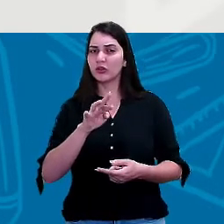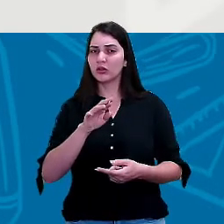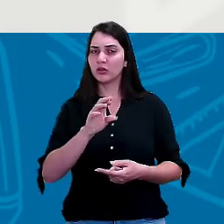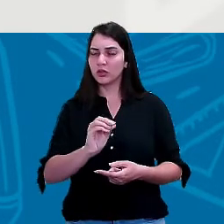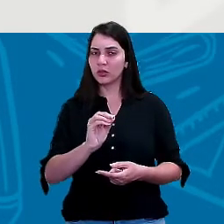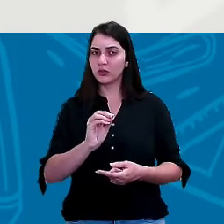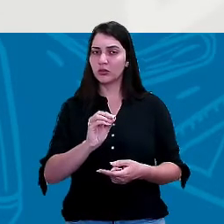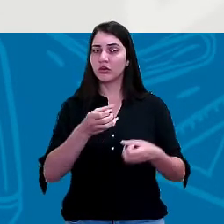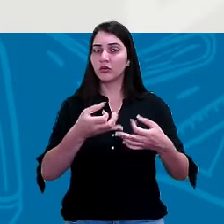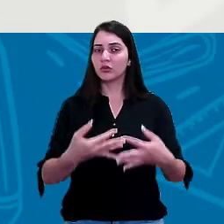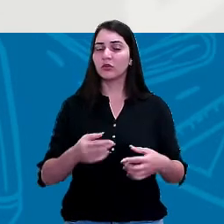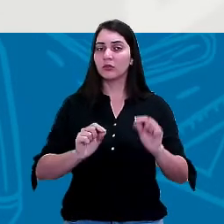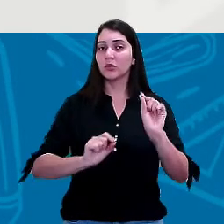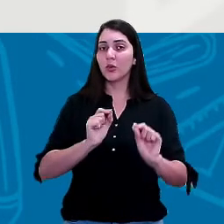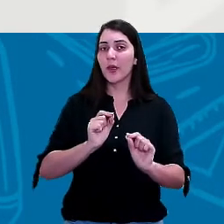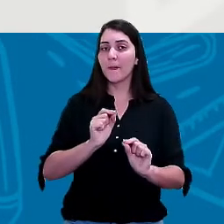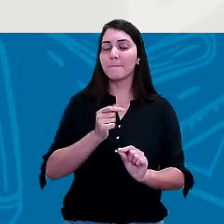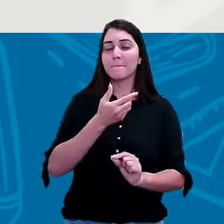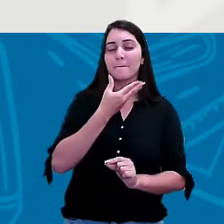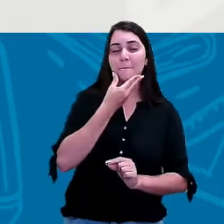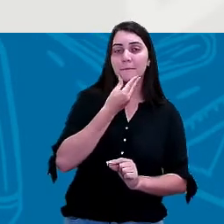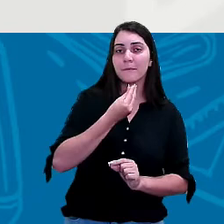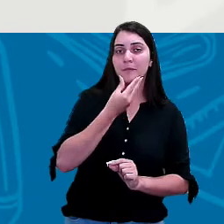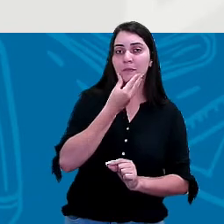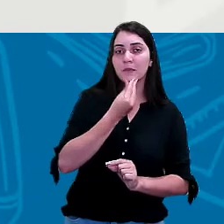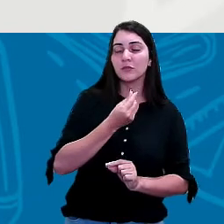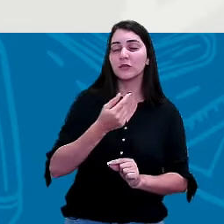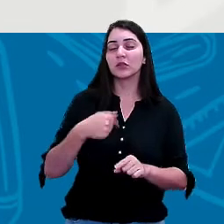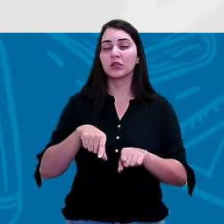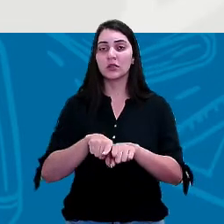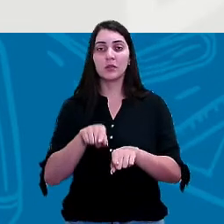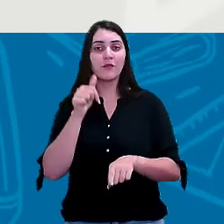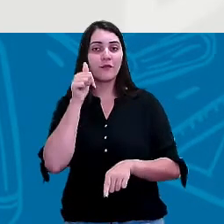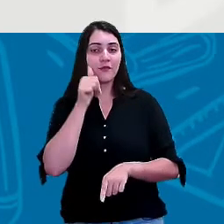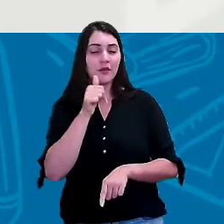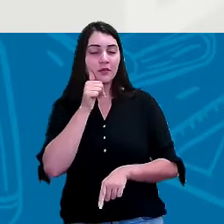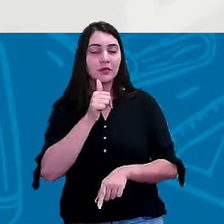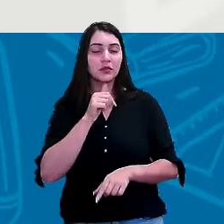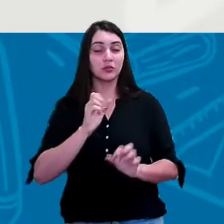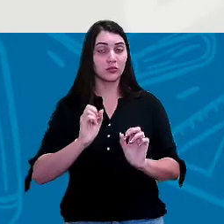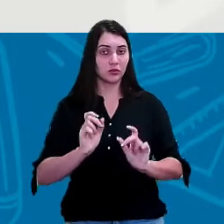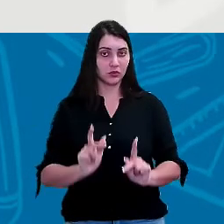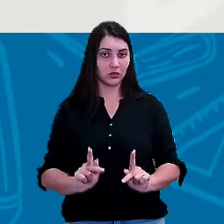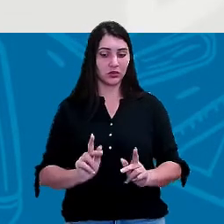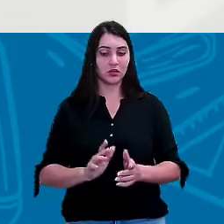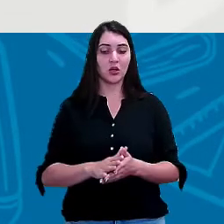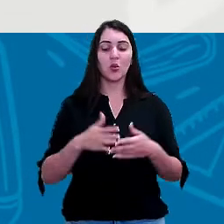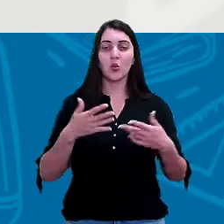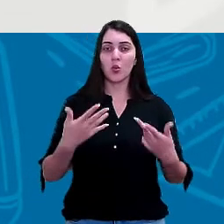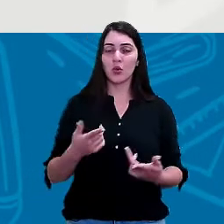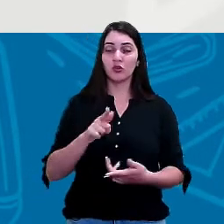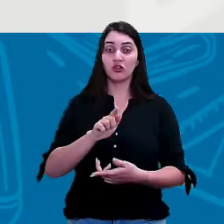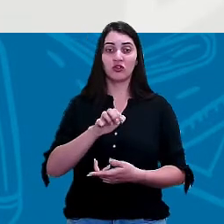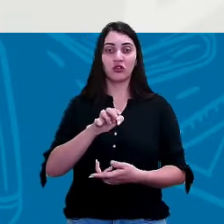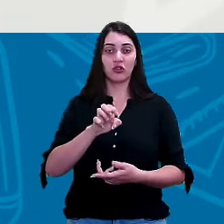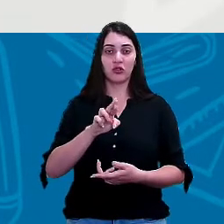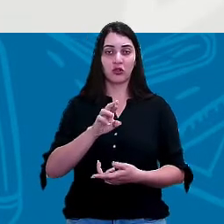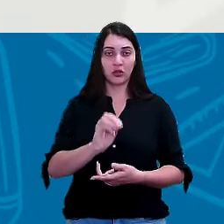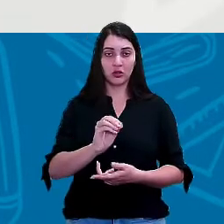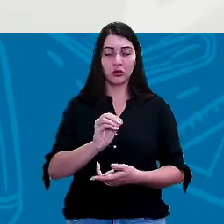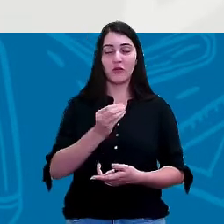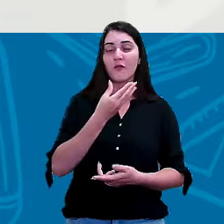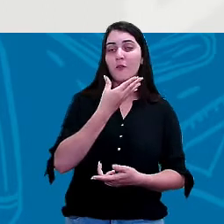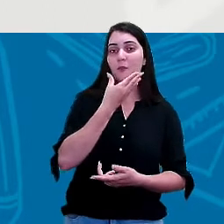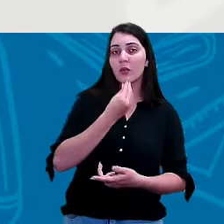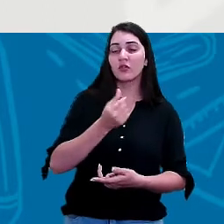falar do masculino e do gênero feminino, tá bom? Quando a gente falar de gênero, é o